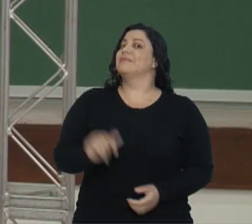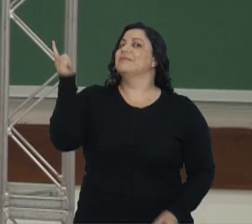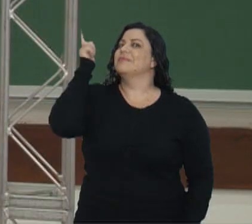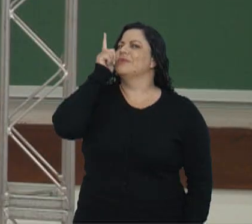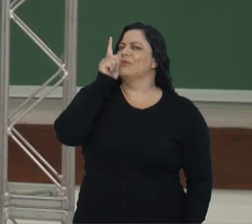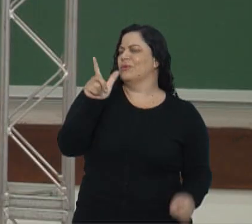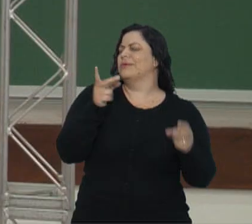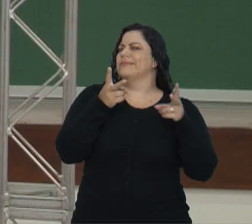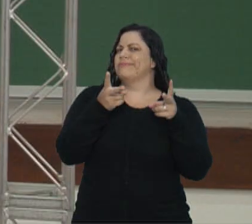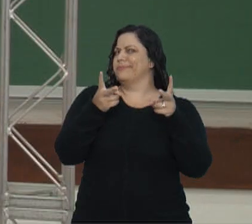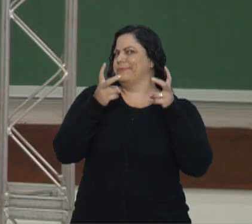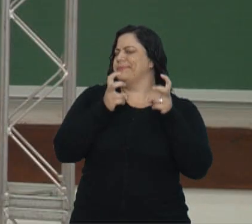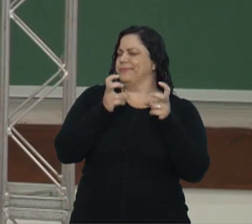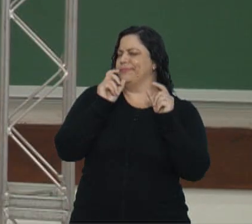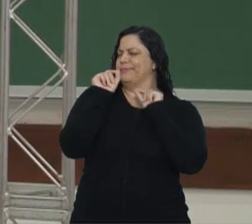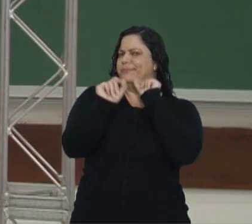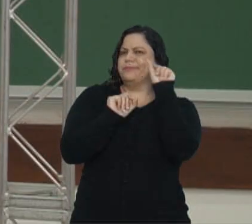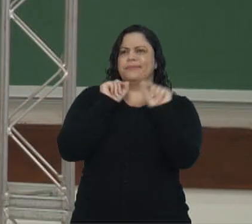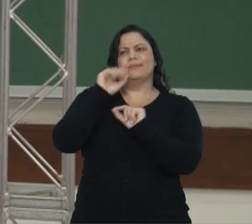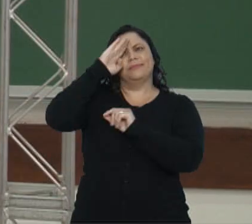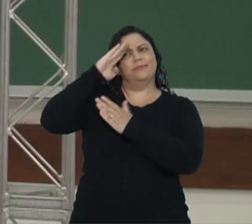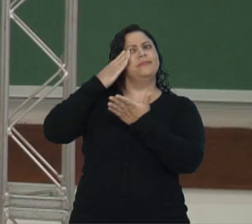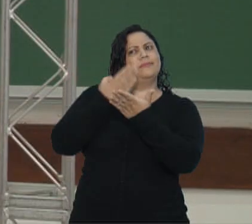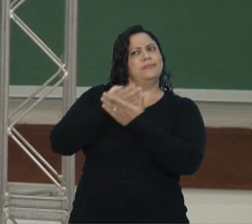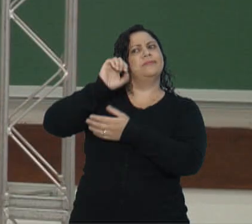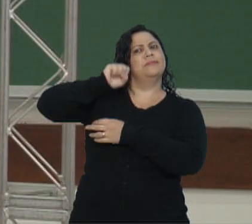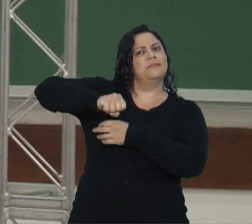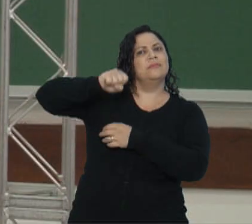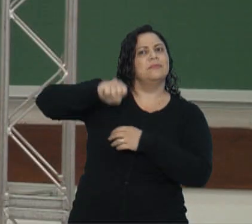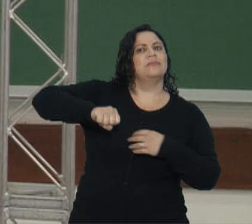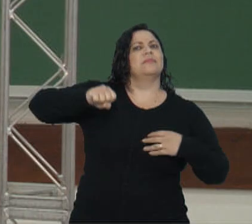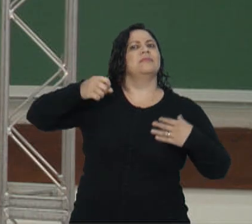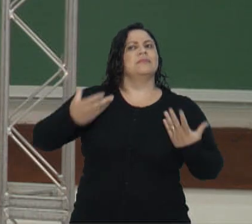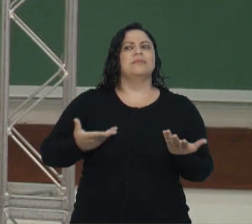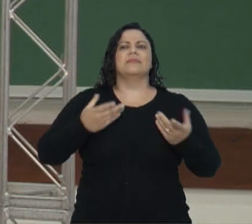Conseguiu observar? Eu creio que sim, né? Você já está aí